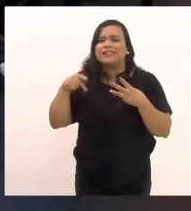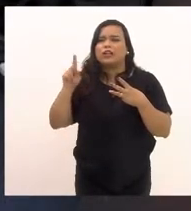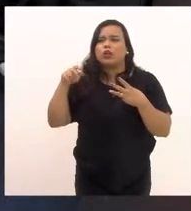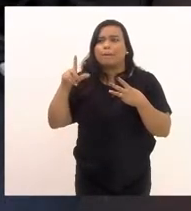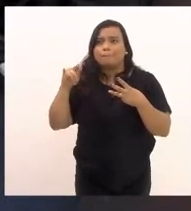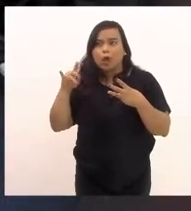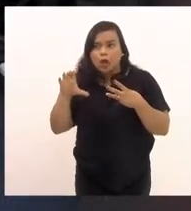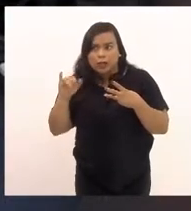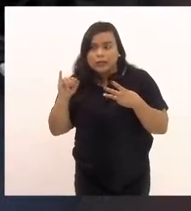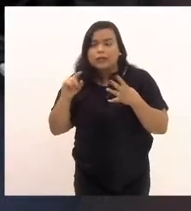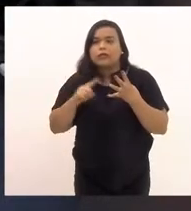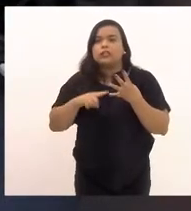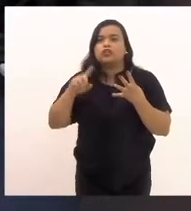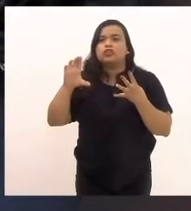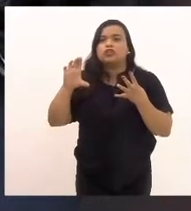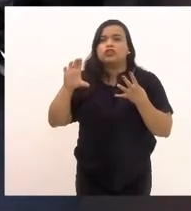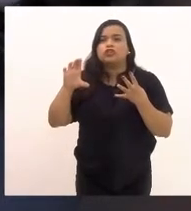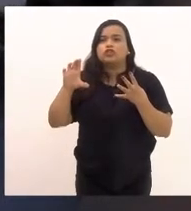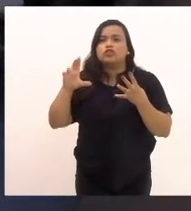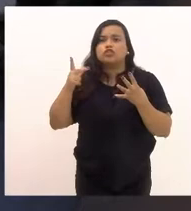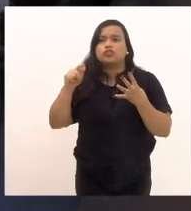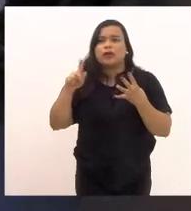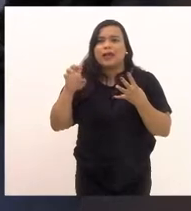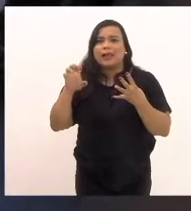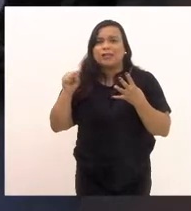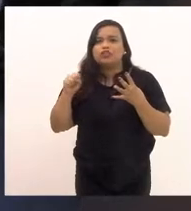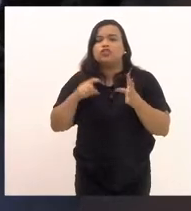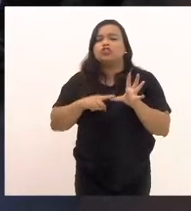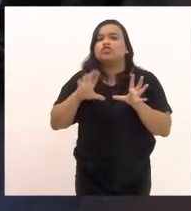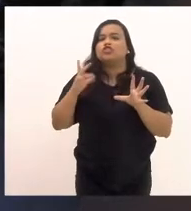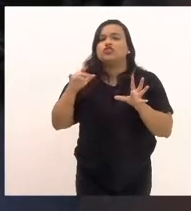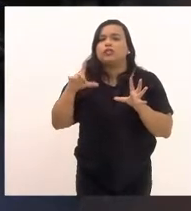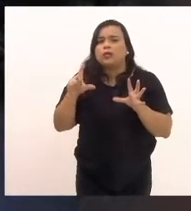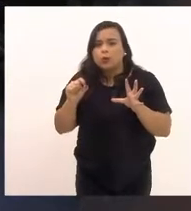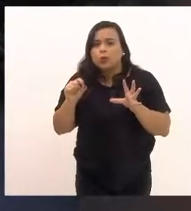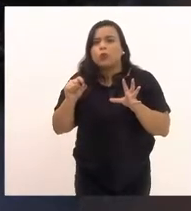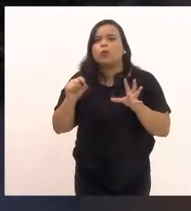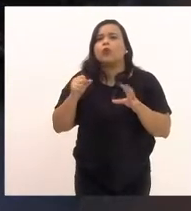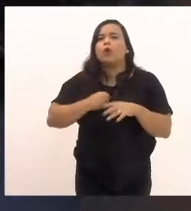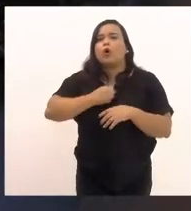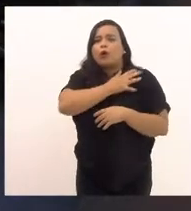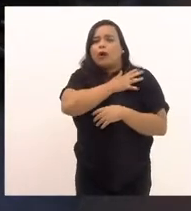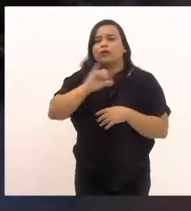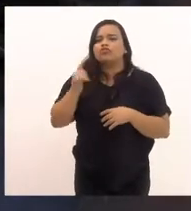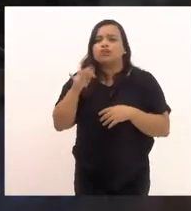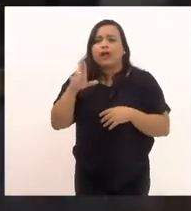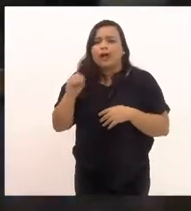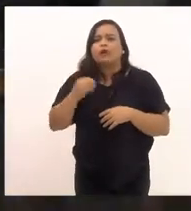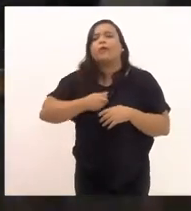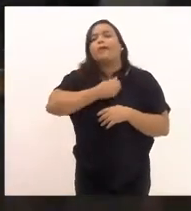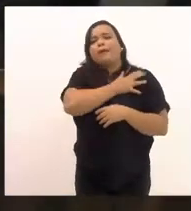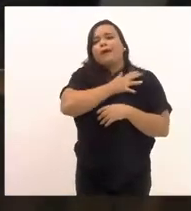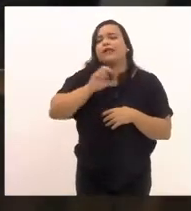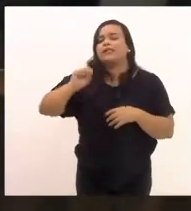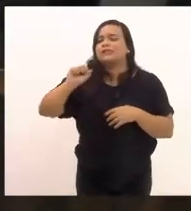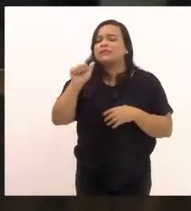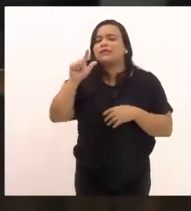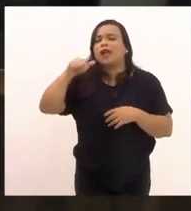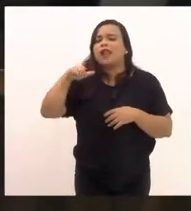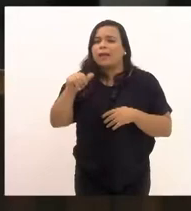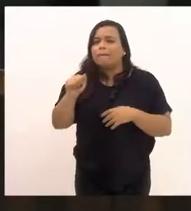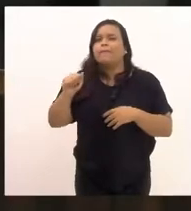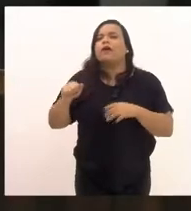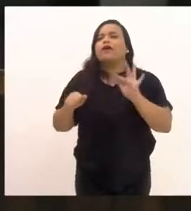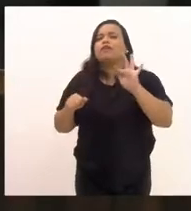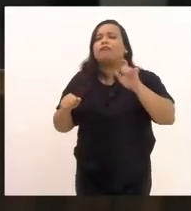deputado Charles Batista, deputado Chico Machado, deputado Coronel Jairo, deputado Coronel Salema, Felipe